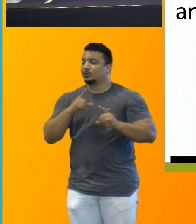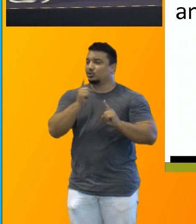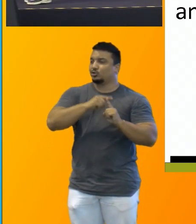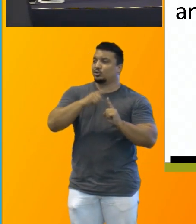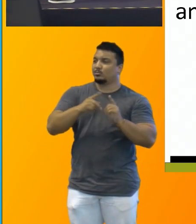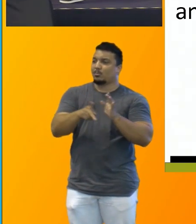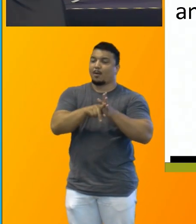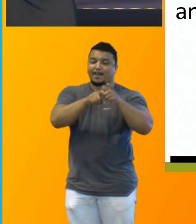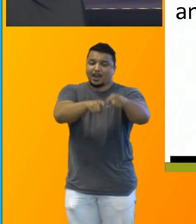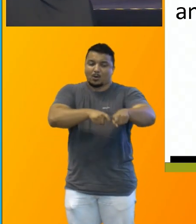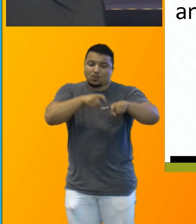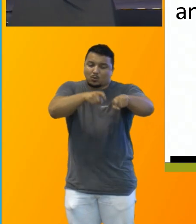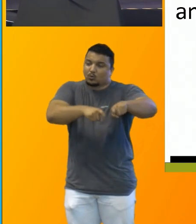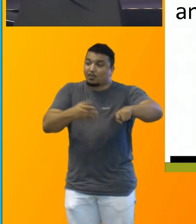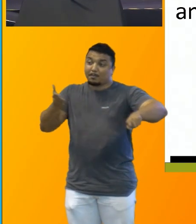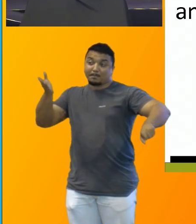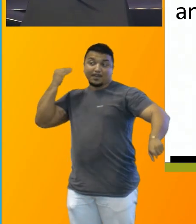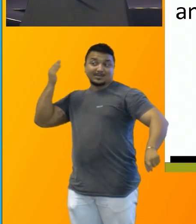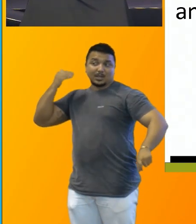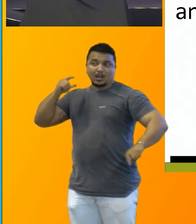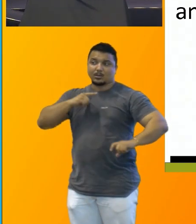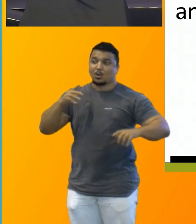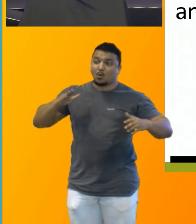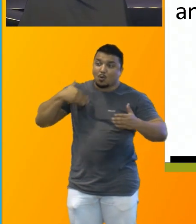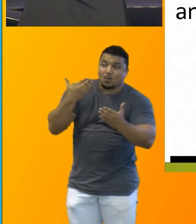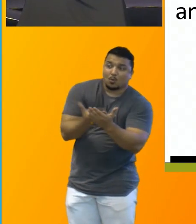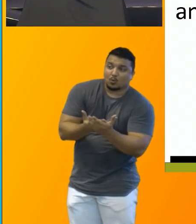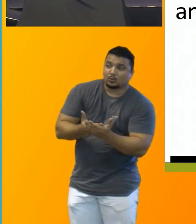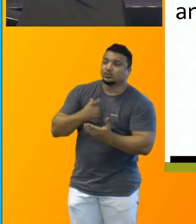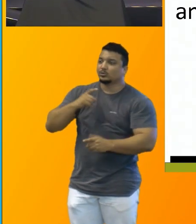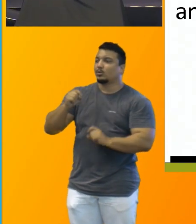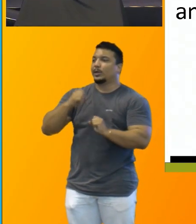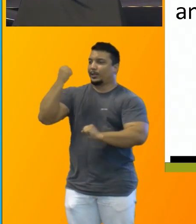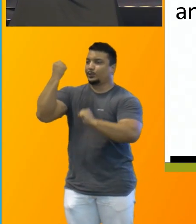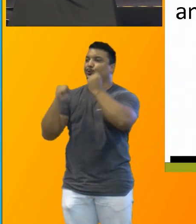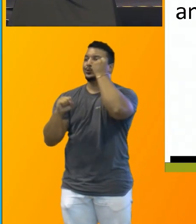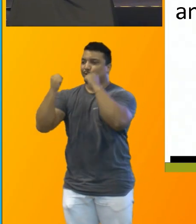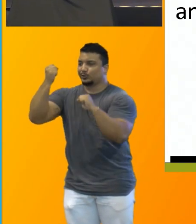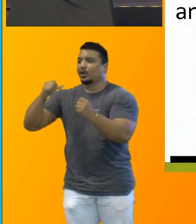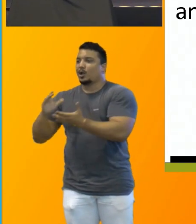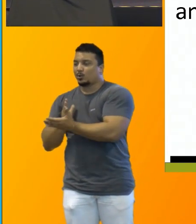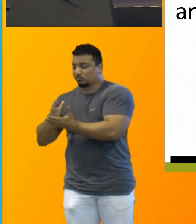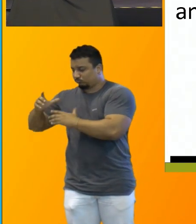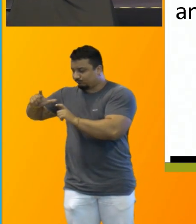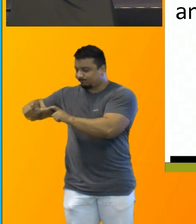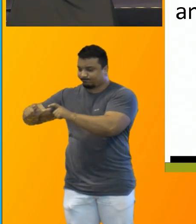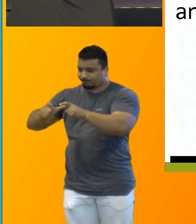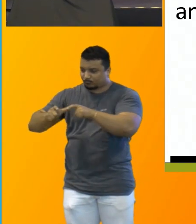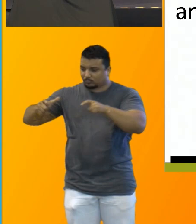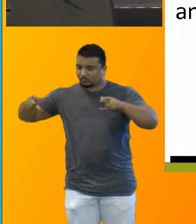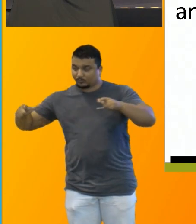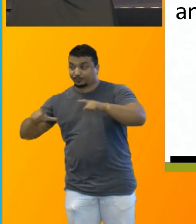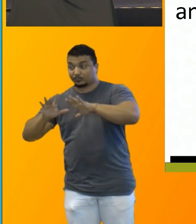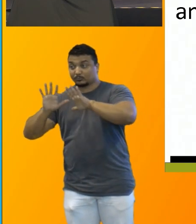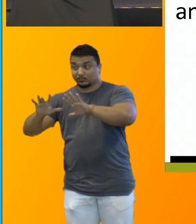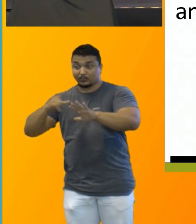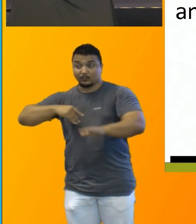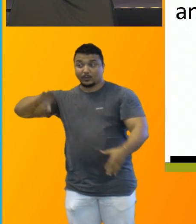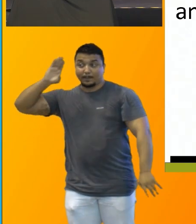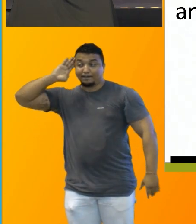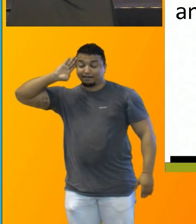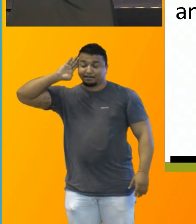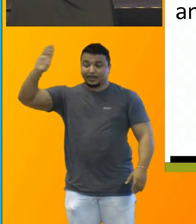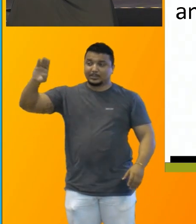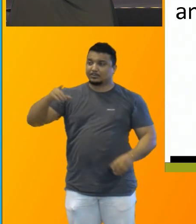agrário exportador. E ainda hoje, por mais industrializado que nós sejamos, a questão